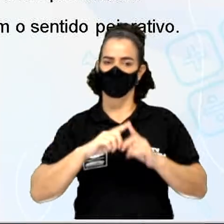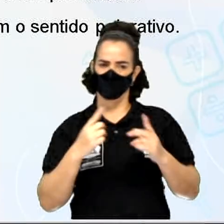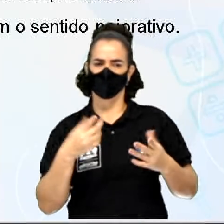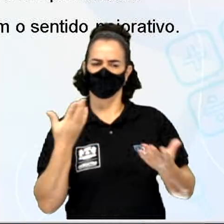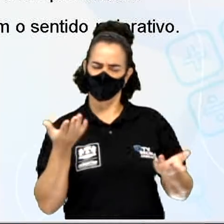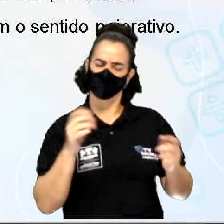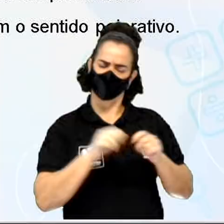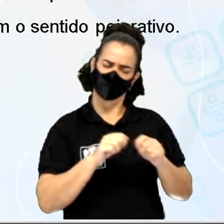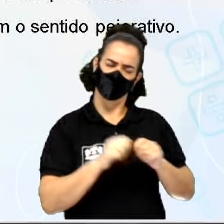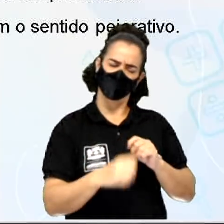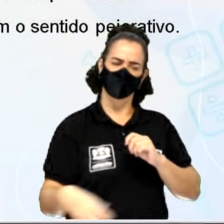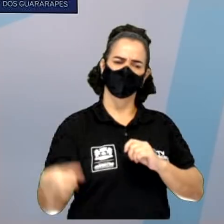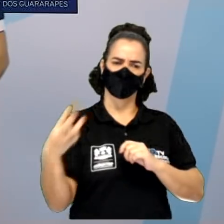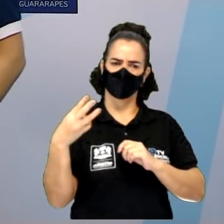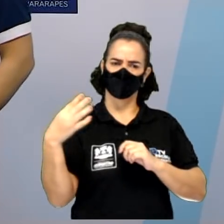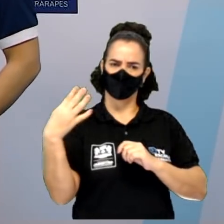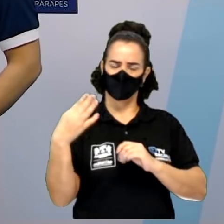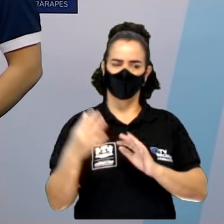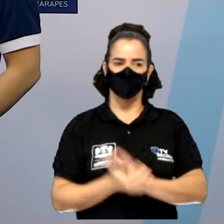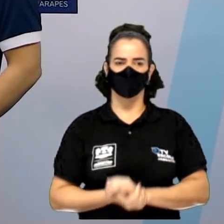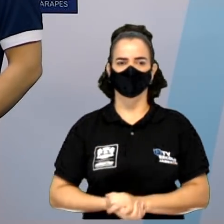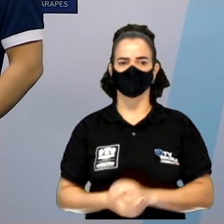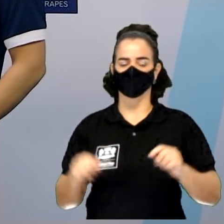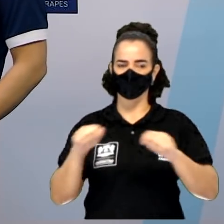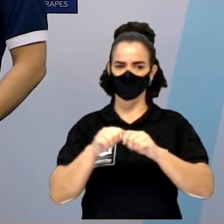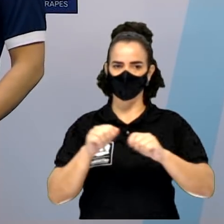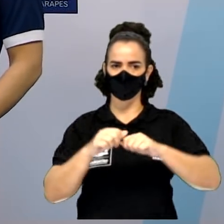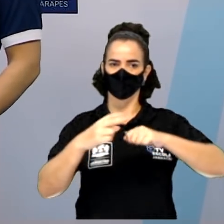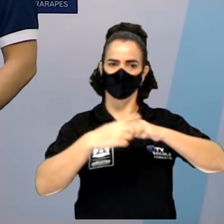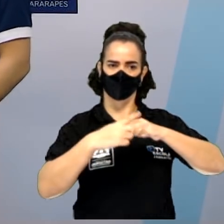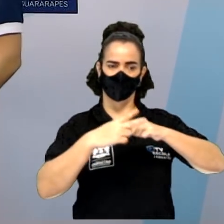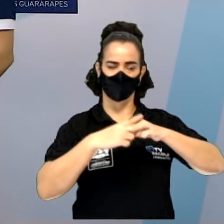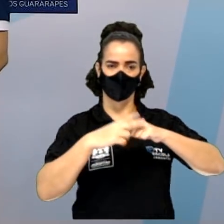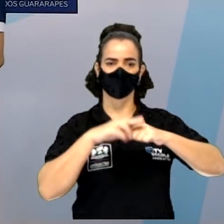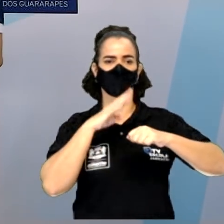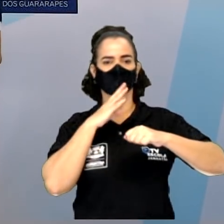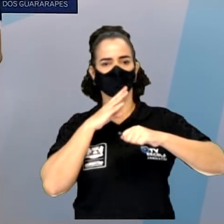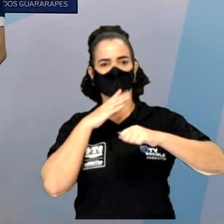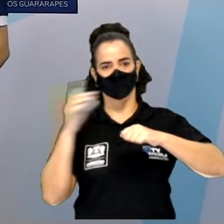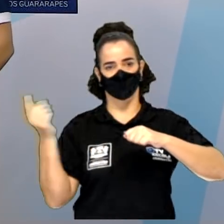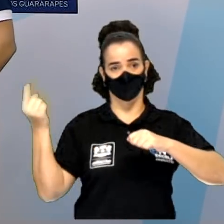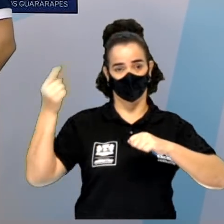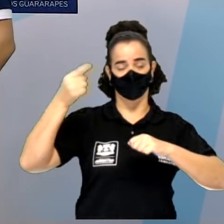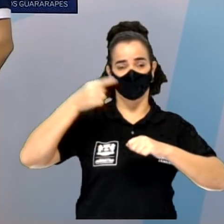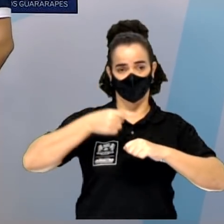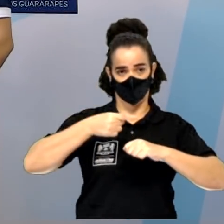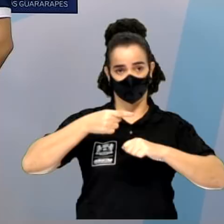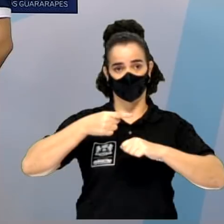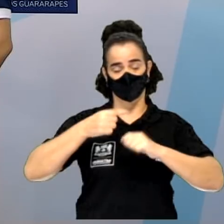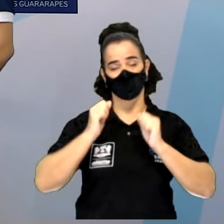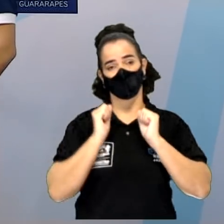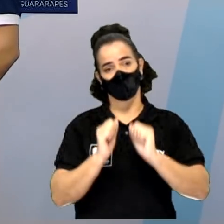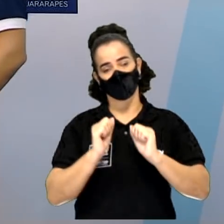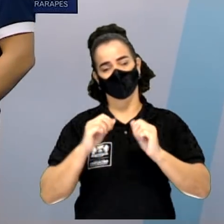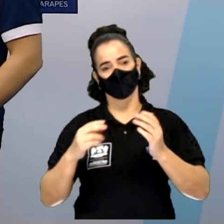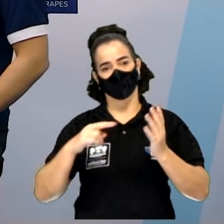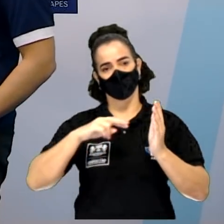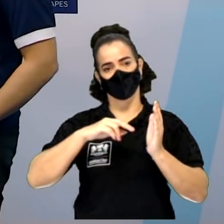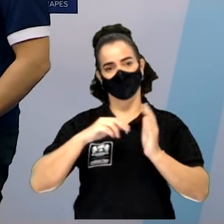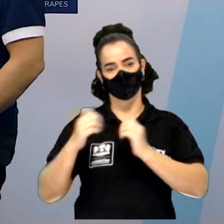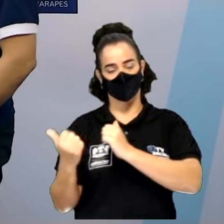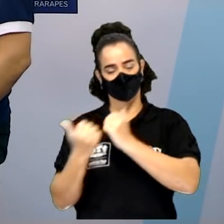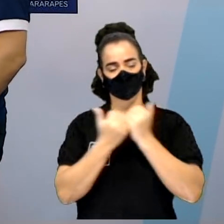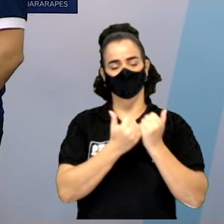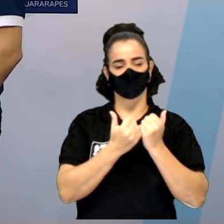3 e o 4. As formas verbais conheci e veio podem ser substituídas por conhecera e viera. Tanto